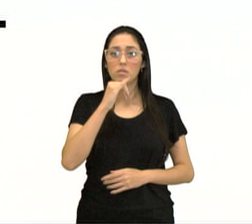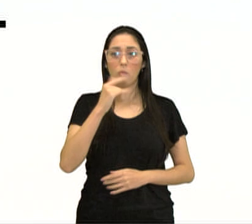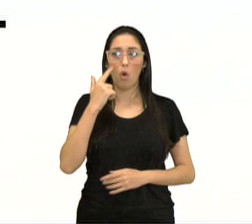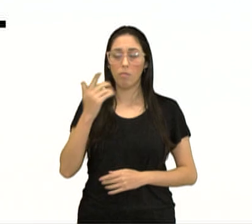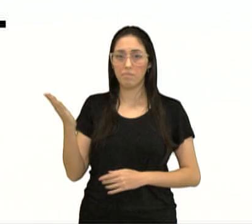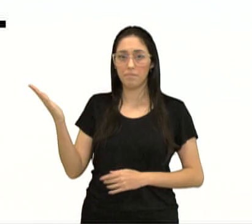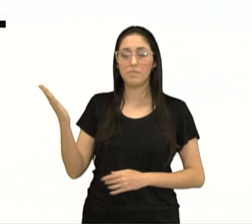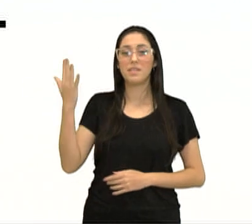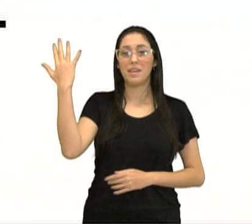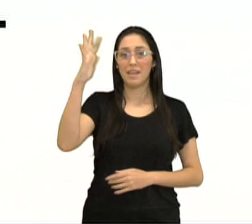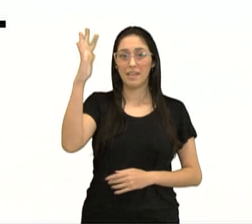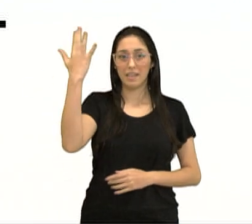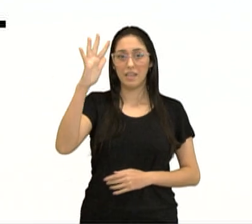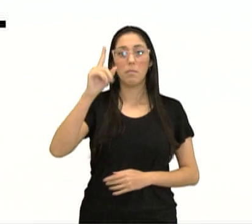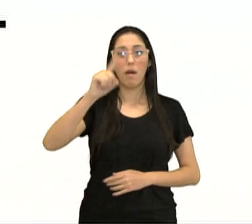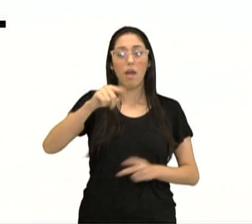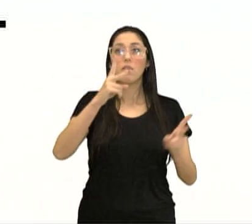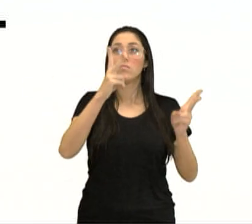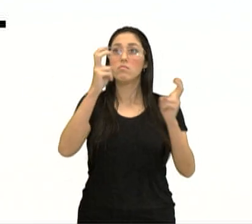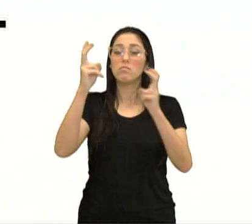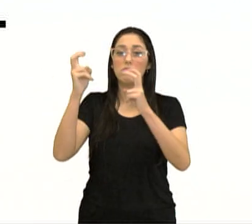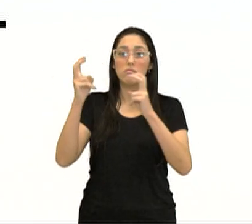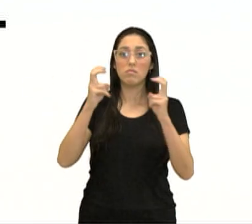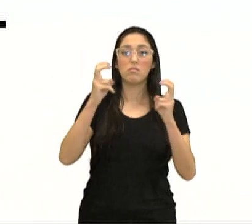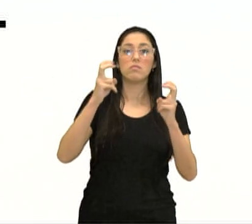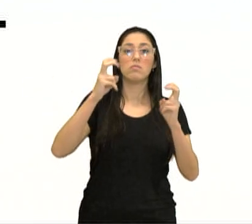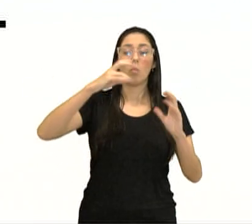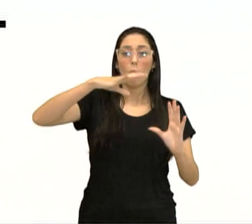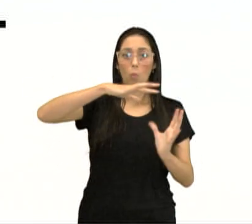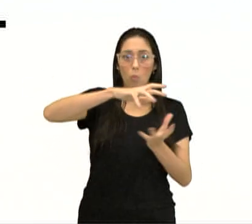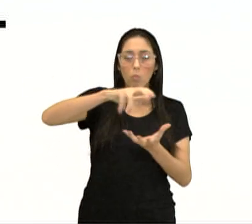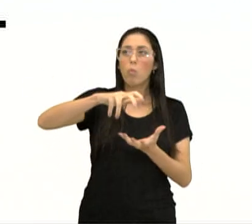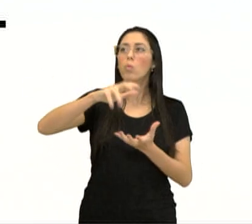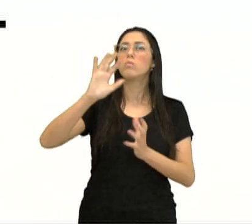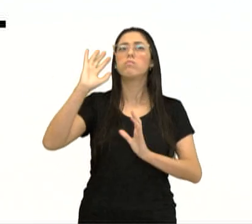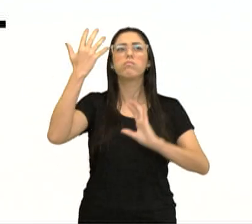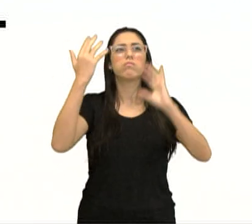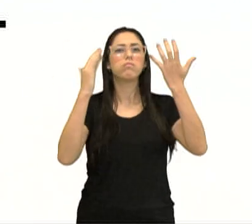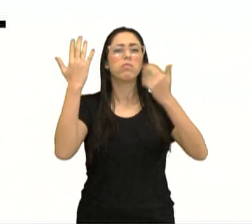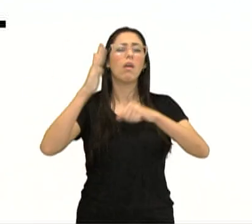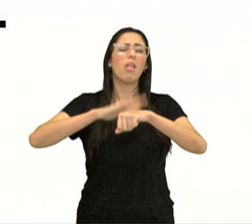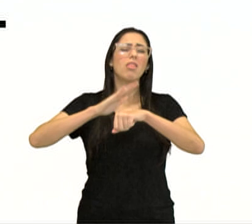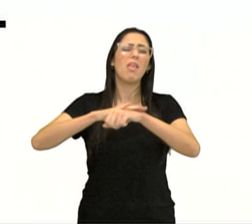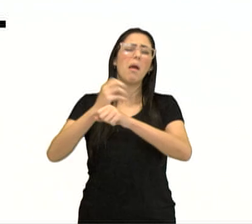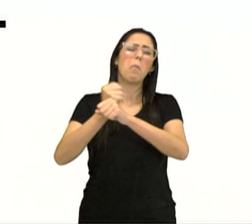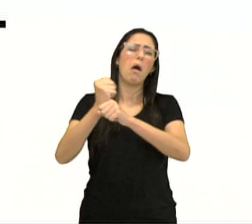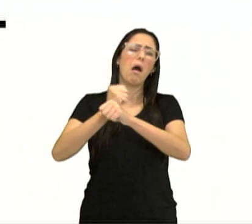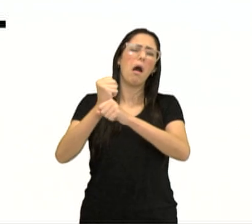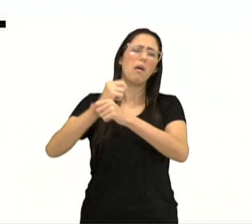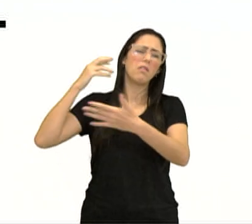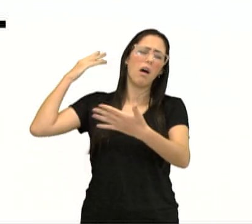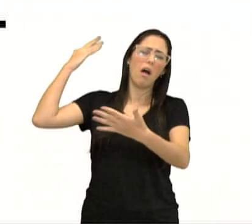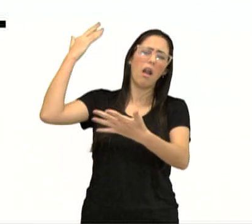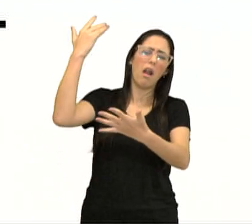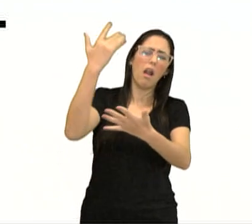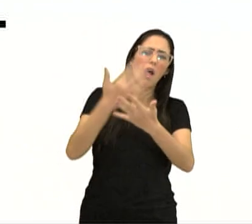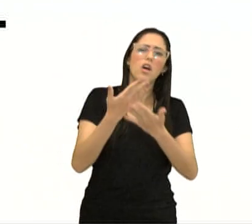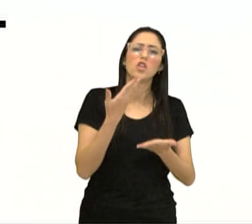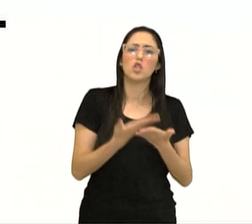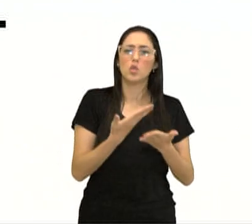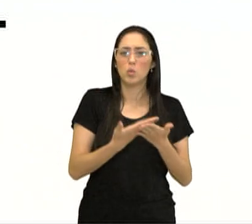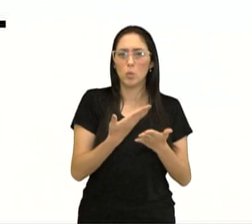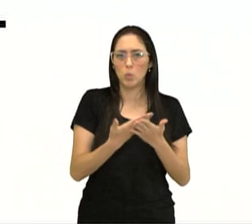das condições atmosféricas de uma determinada região observadas ao longo de vários anos. Então, quando a gente está